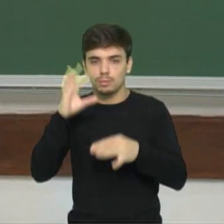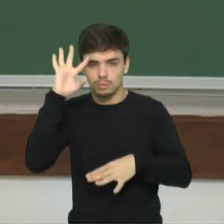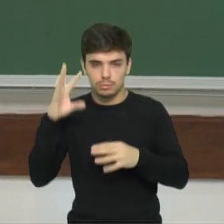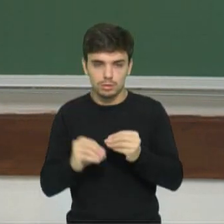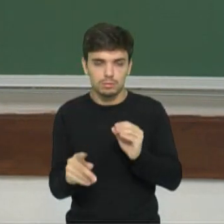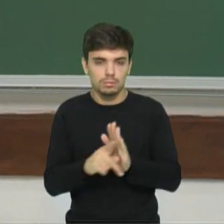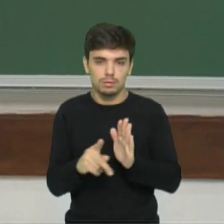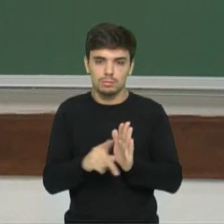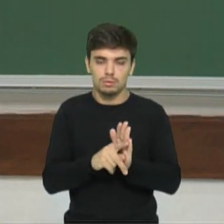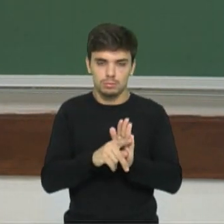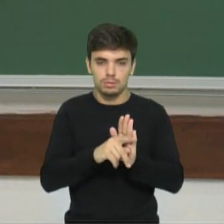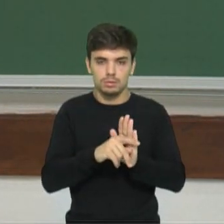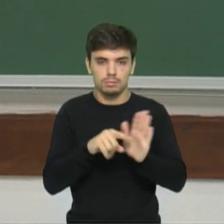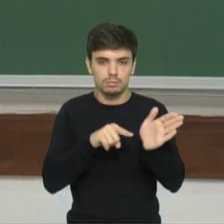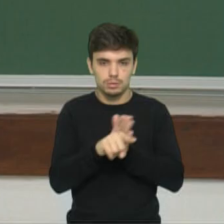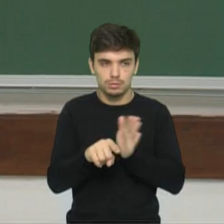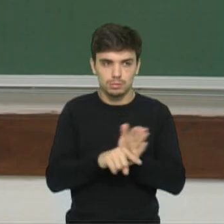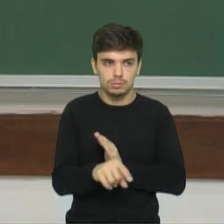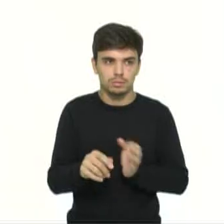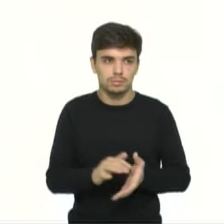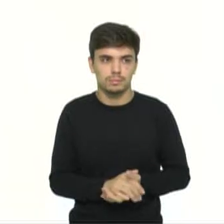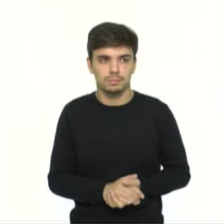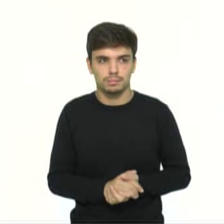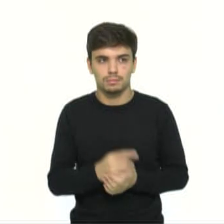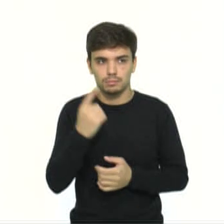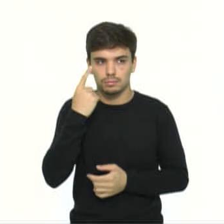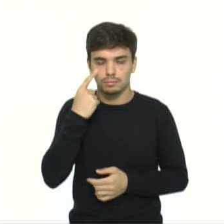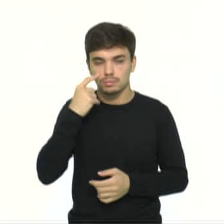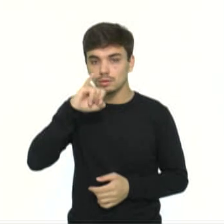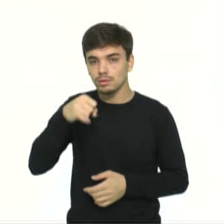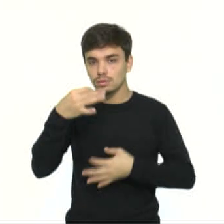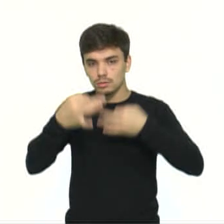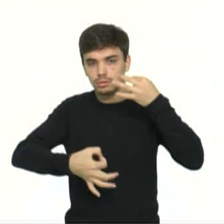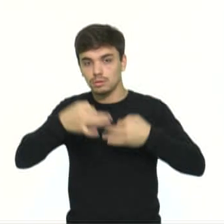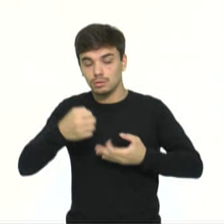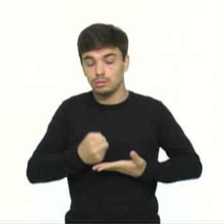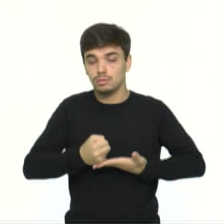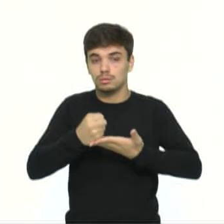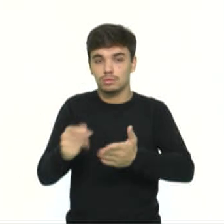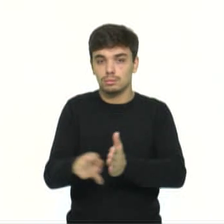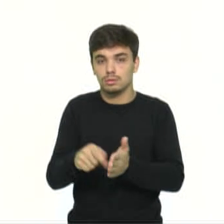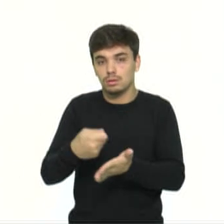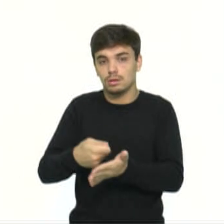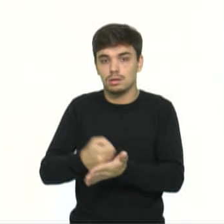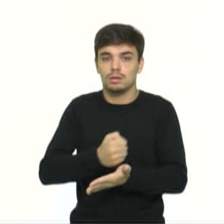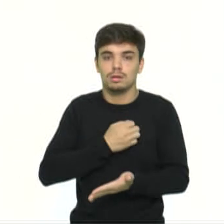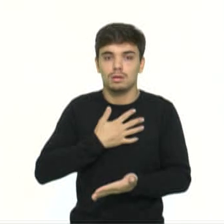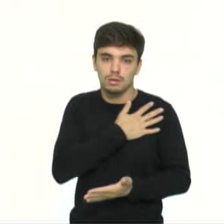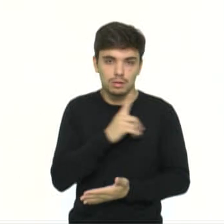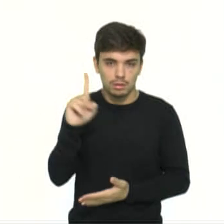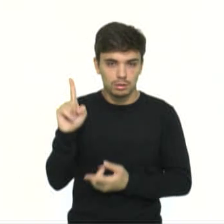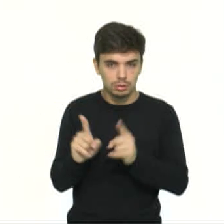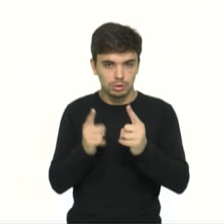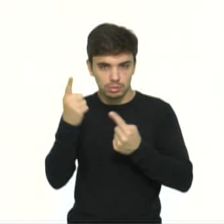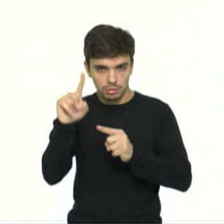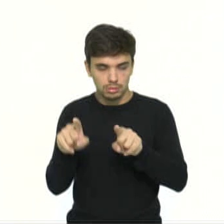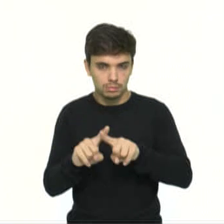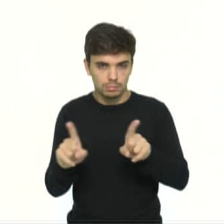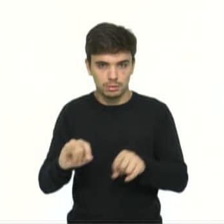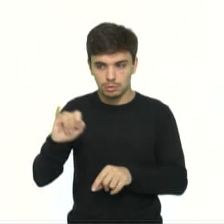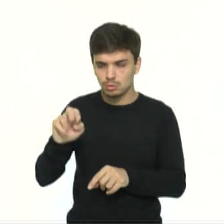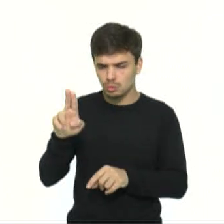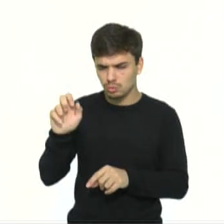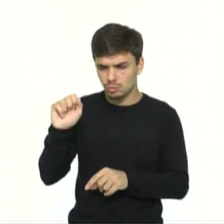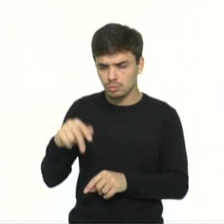dessa questão? Vou ler o texto aqui com vocês, né? Judiciário contribuiu com a ditadura no Chile, diz juiz Guzmán